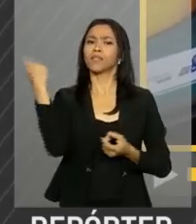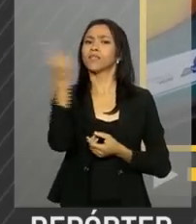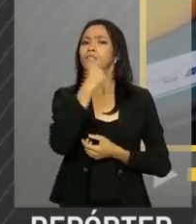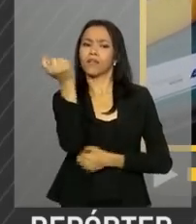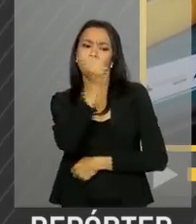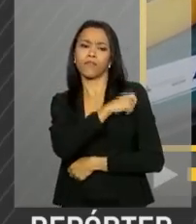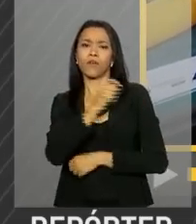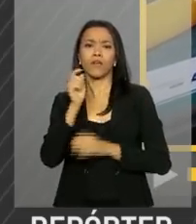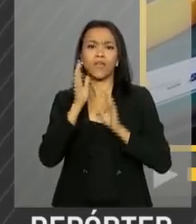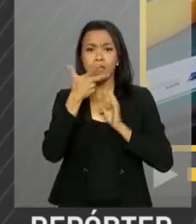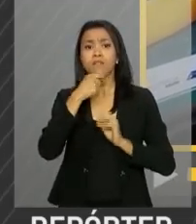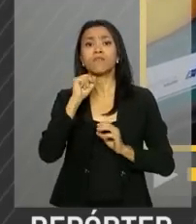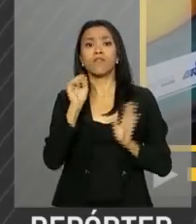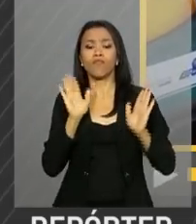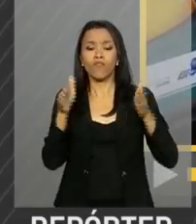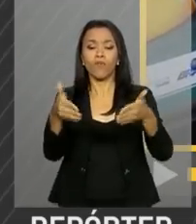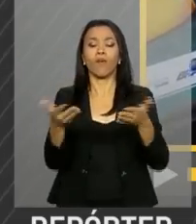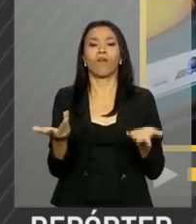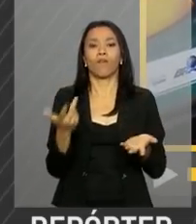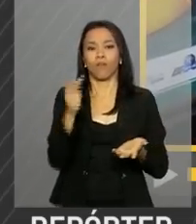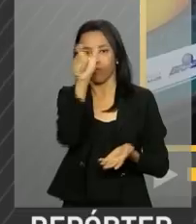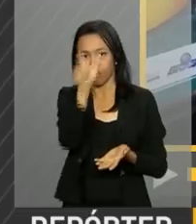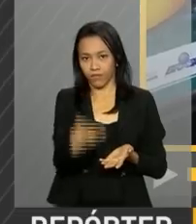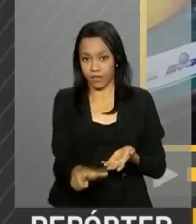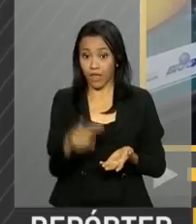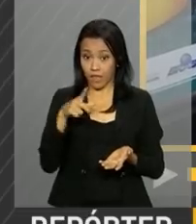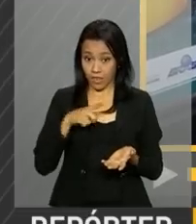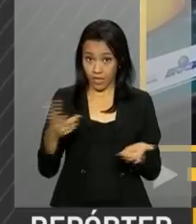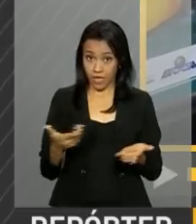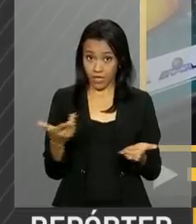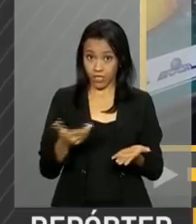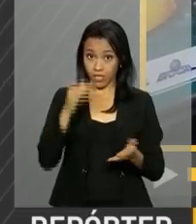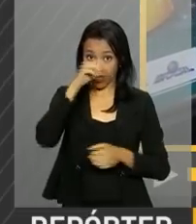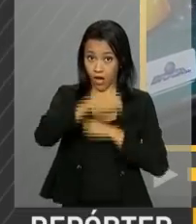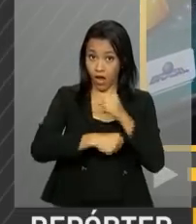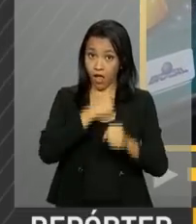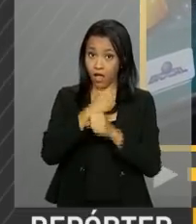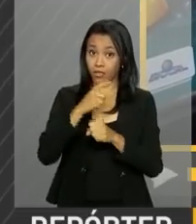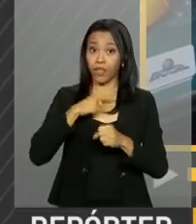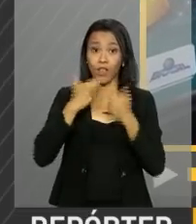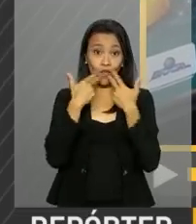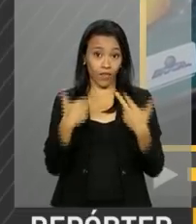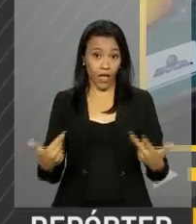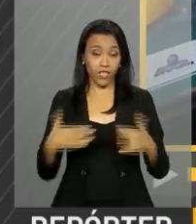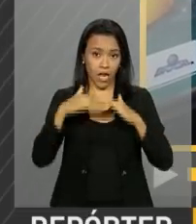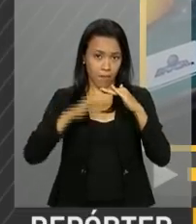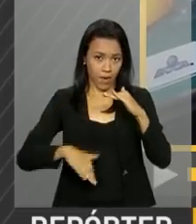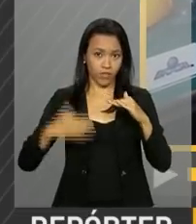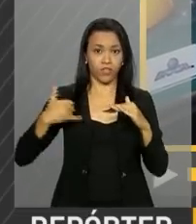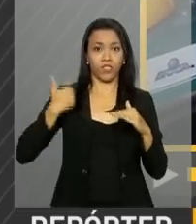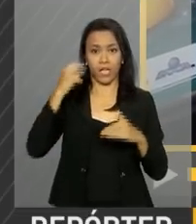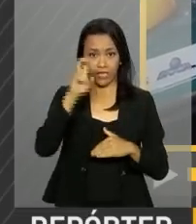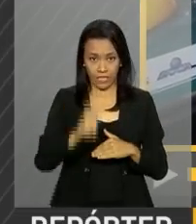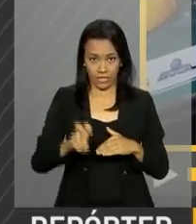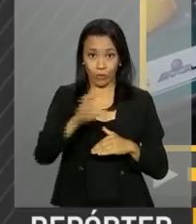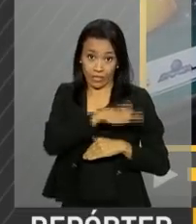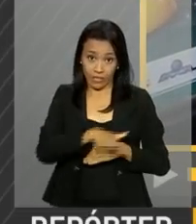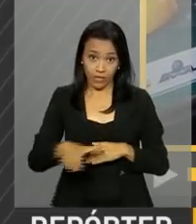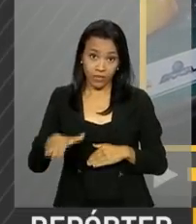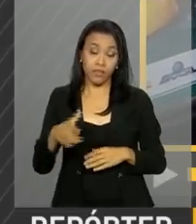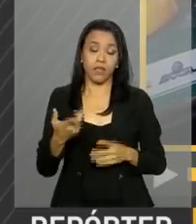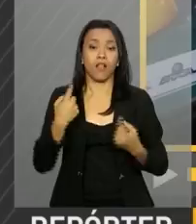é o público-alvo? Este ano nós temos uma novidade. Além das crianças abaixo de 5 anos, nós